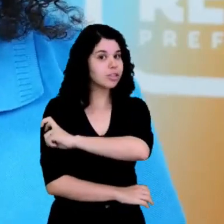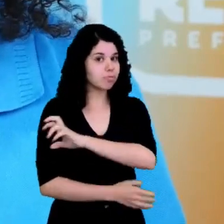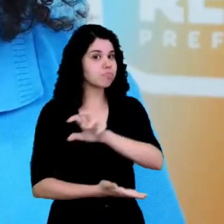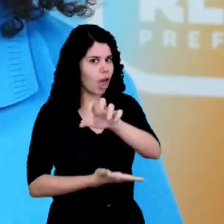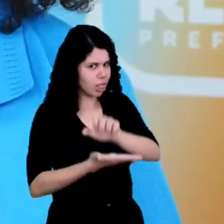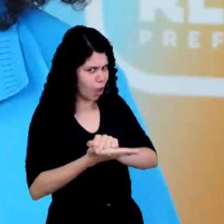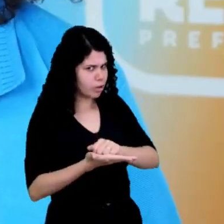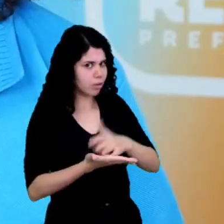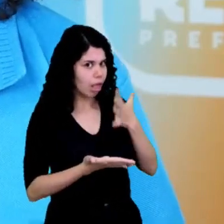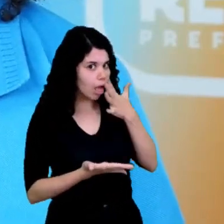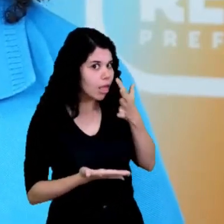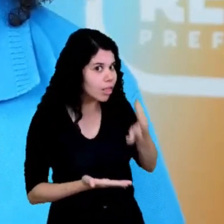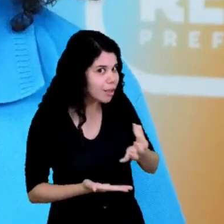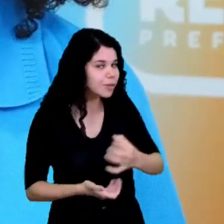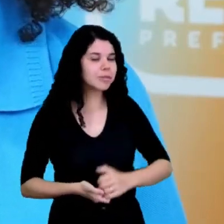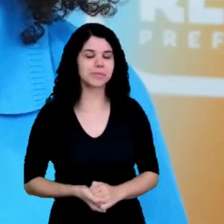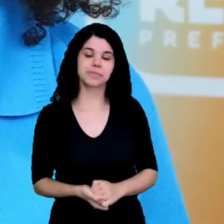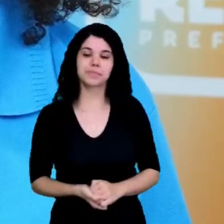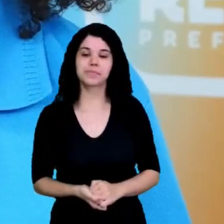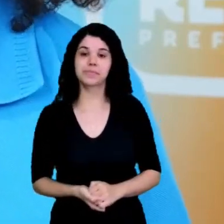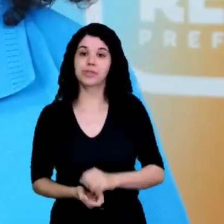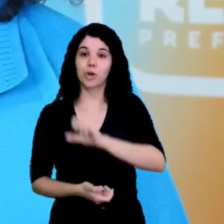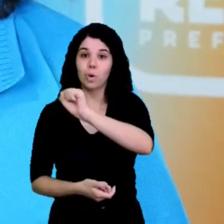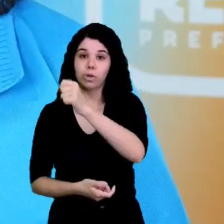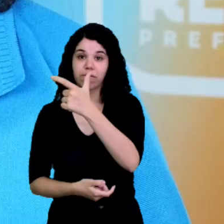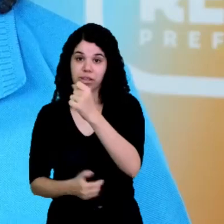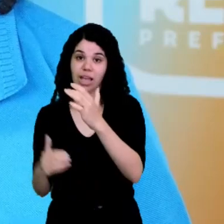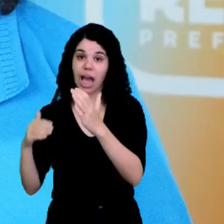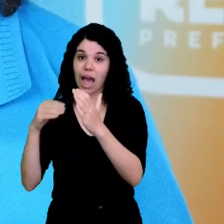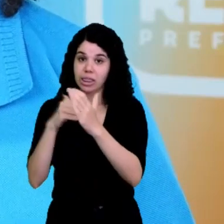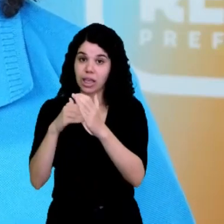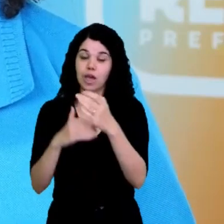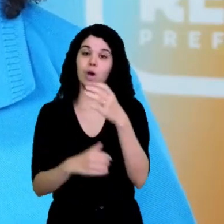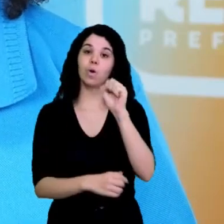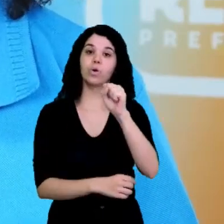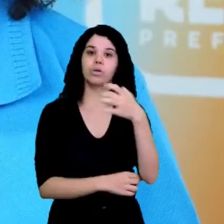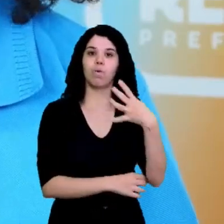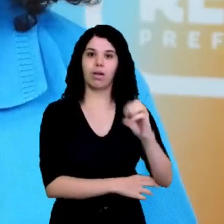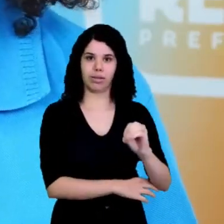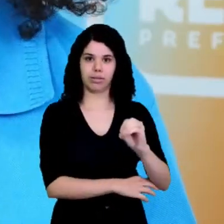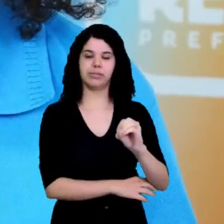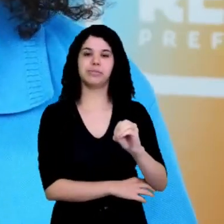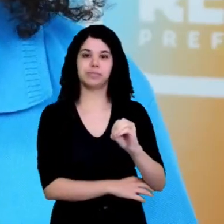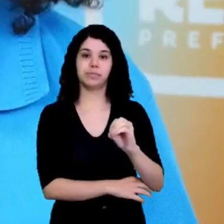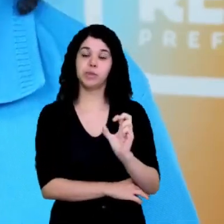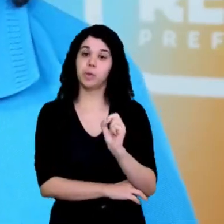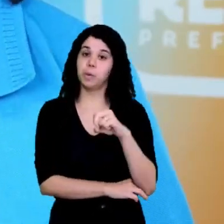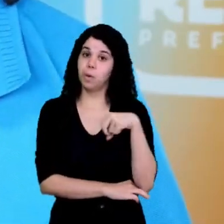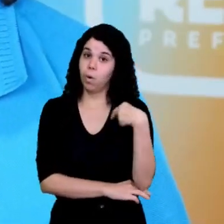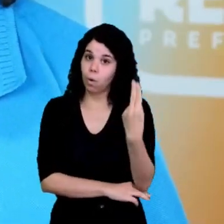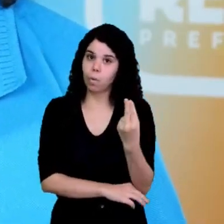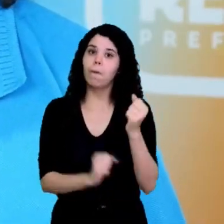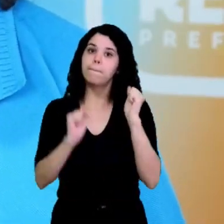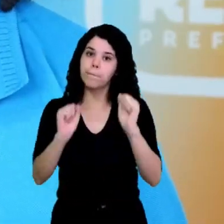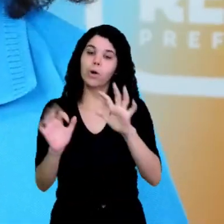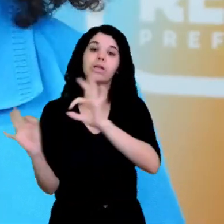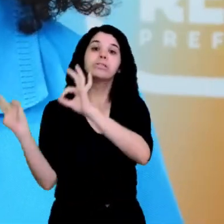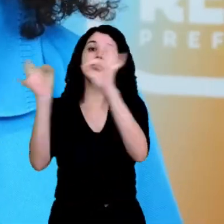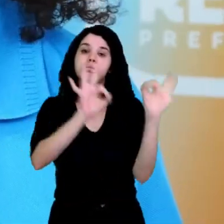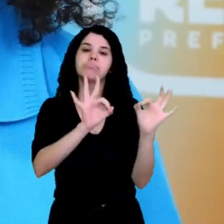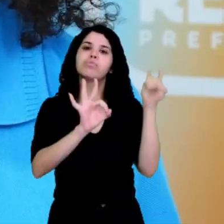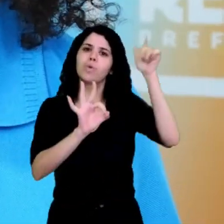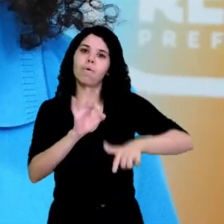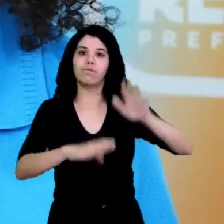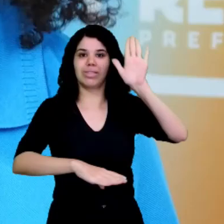Preste atenção. Das 8h20 às 8h40. Ou você vê novamente a tarde,